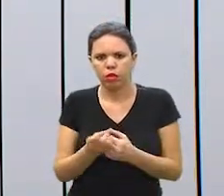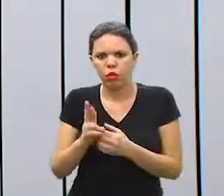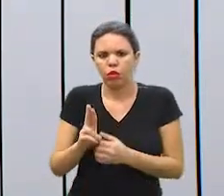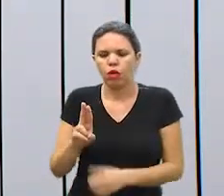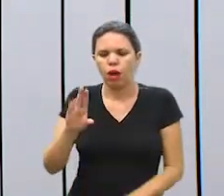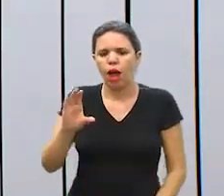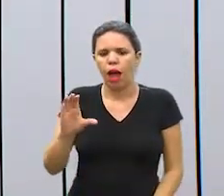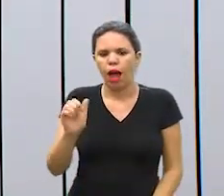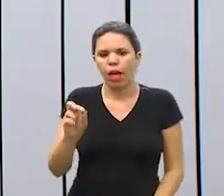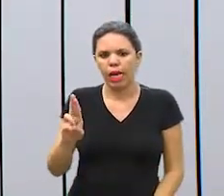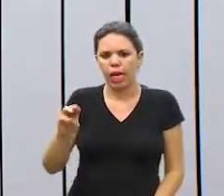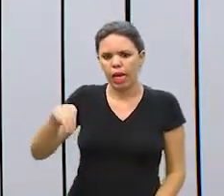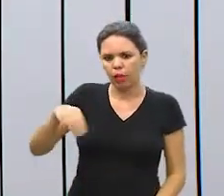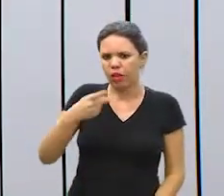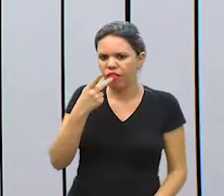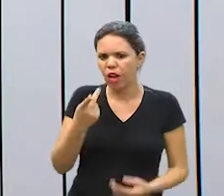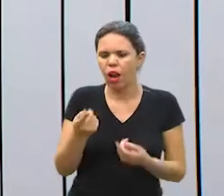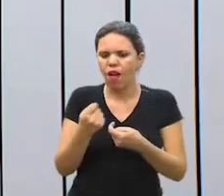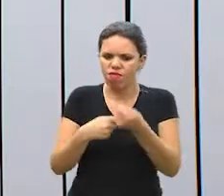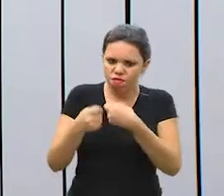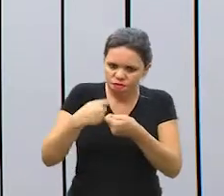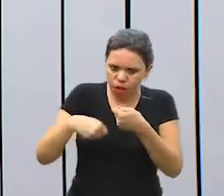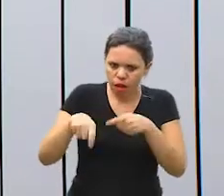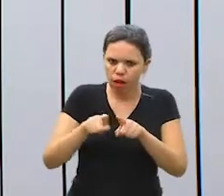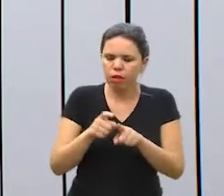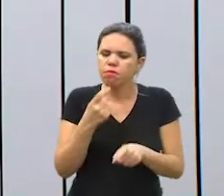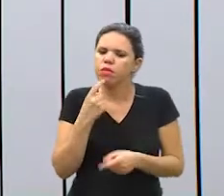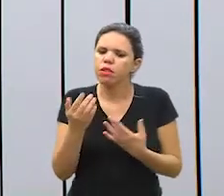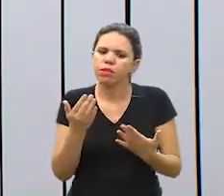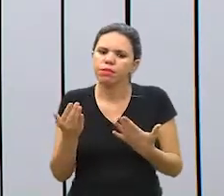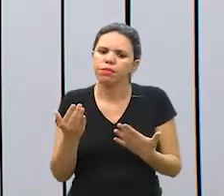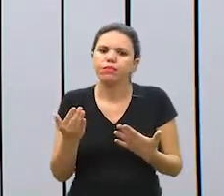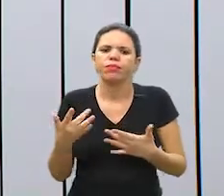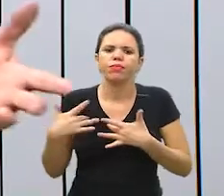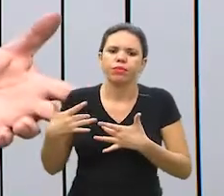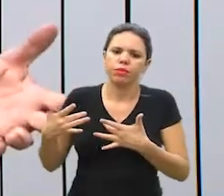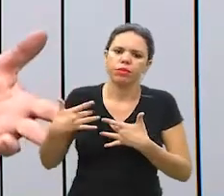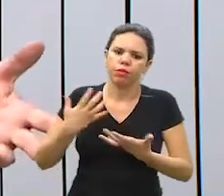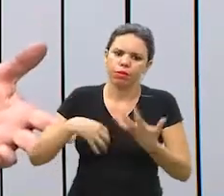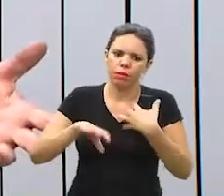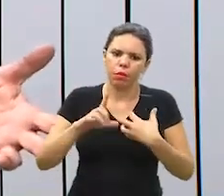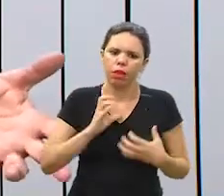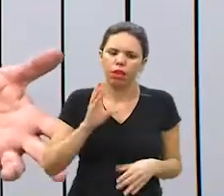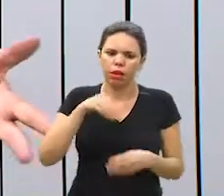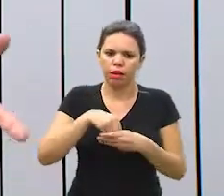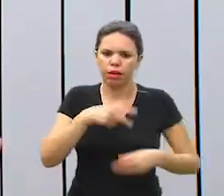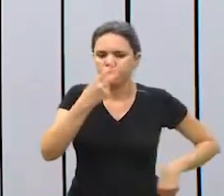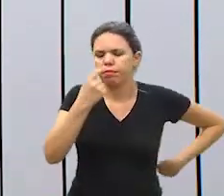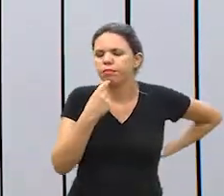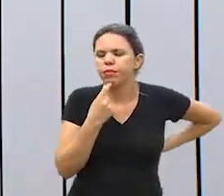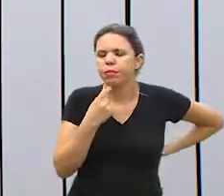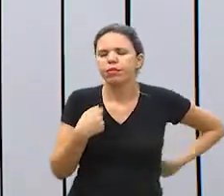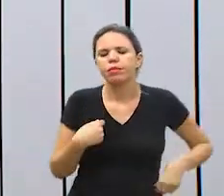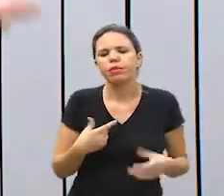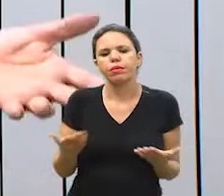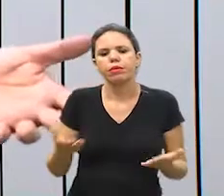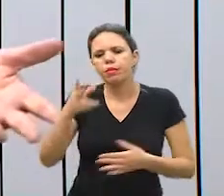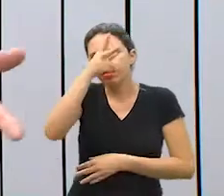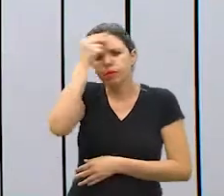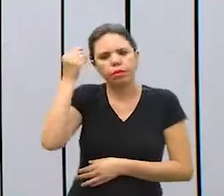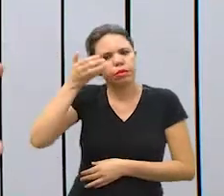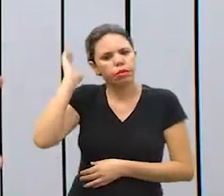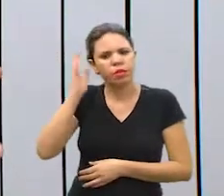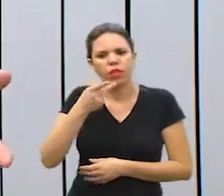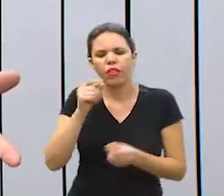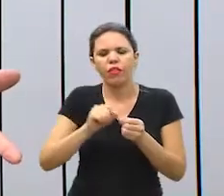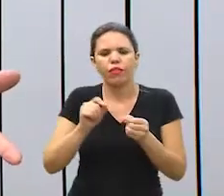Carmen fala também economicamente, essa solidariedade que existe, vocês vejam bem, o prefeito municipal